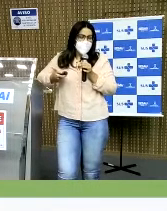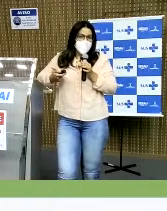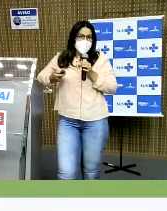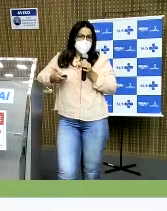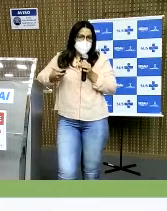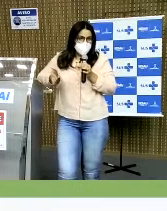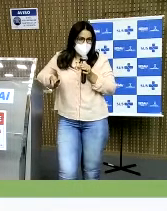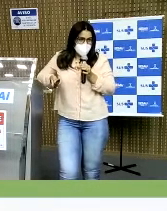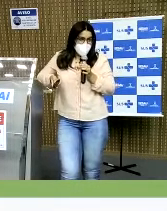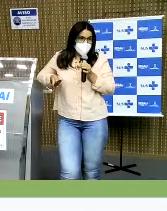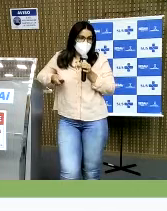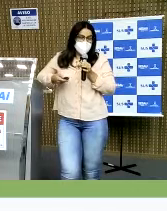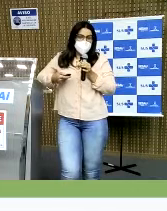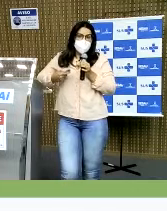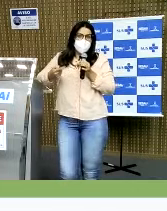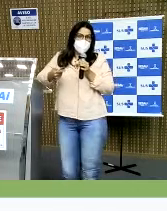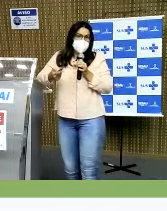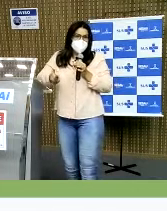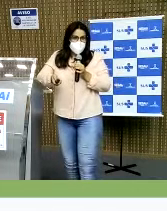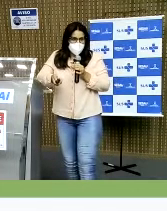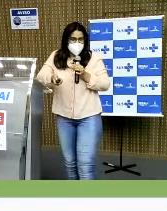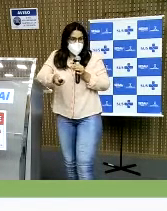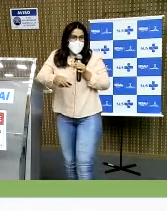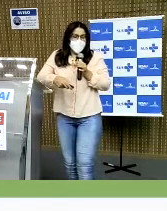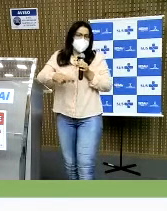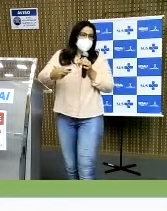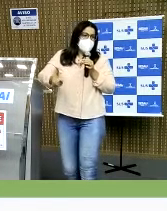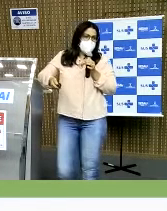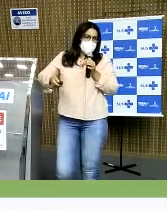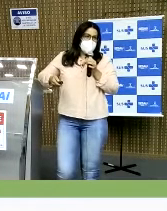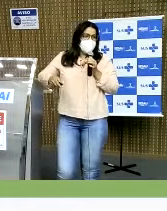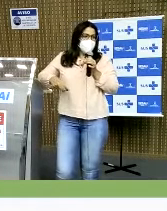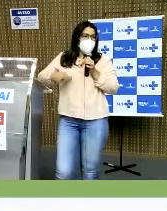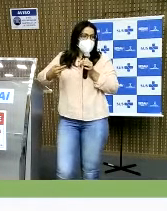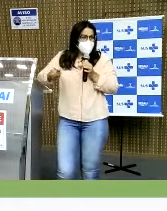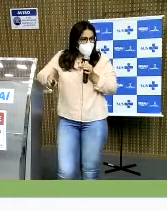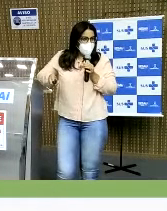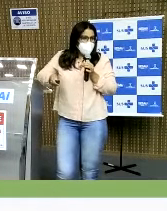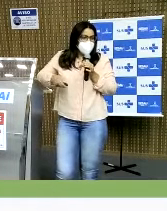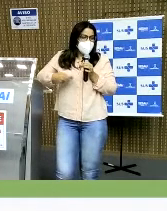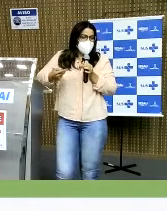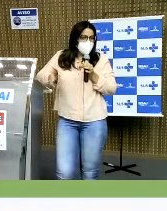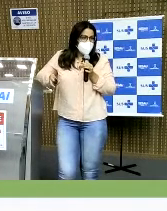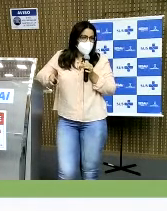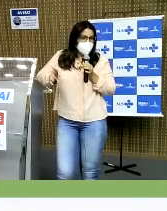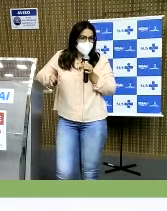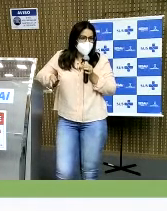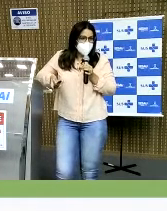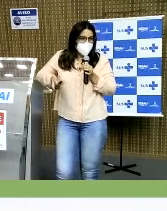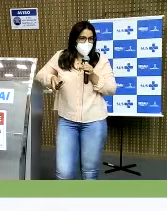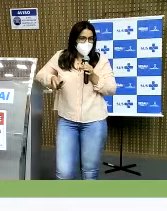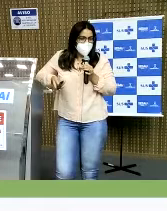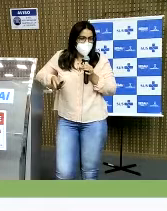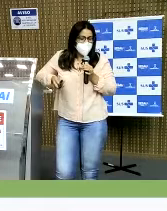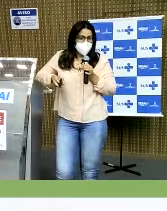dificuldade na adesão do tratamento. Então, assim, a gente tem que ficar em cima mesmo. Às vezes, vem para fazer o PPD, não vai fazer o raio-x, então a gente não fecha como